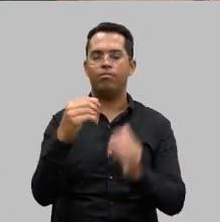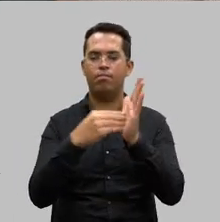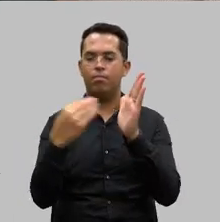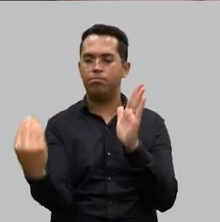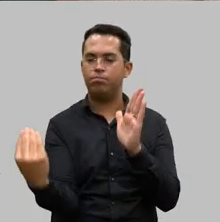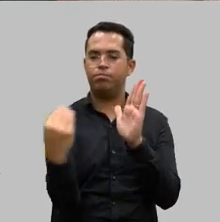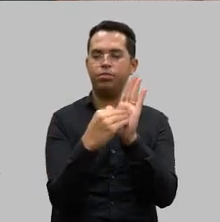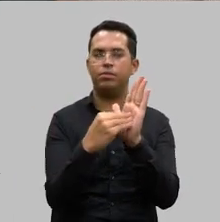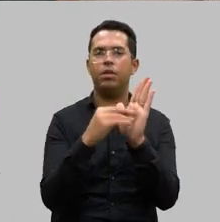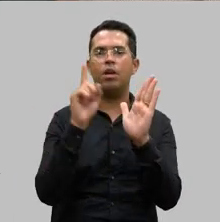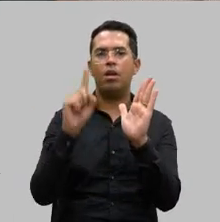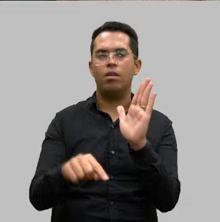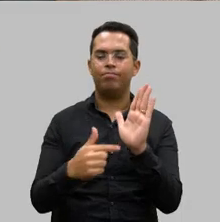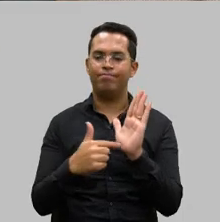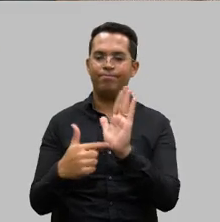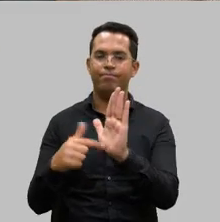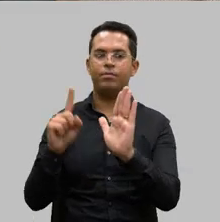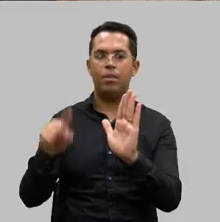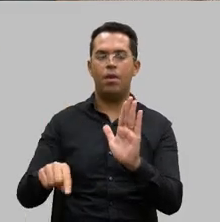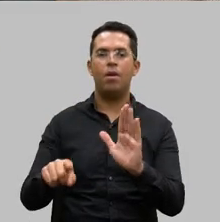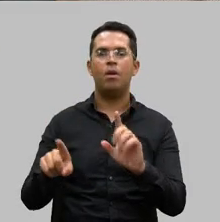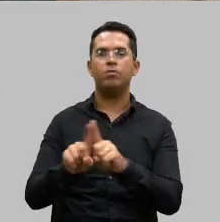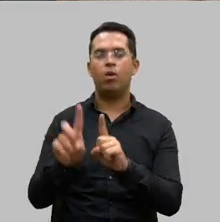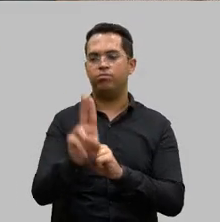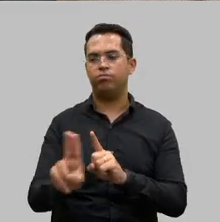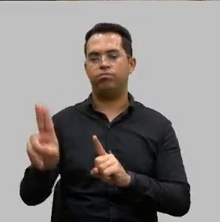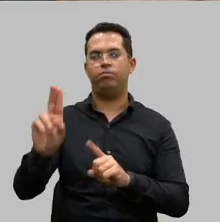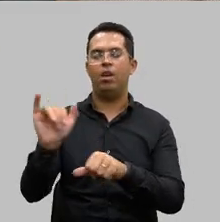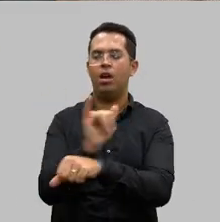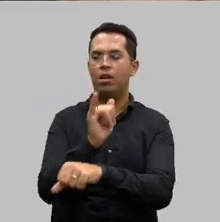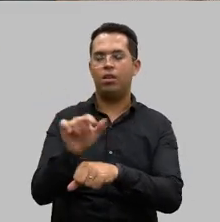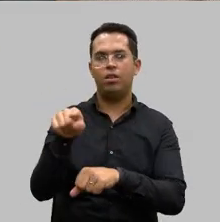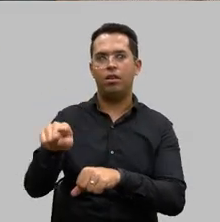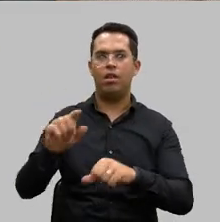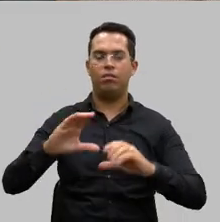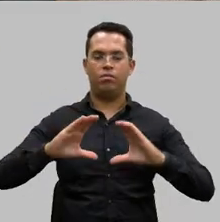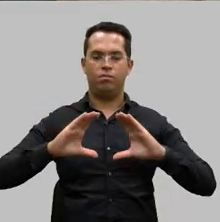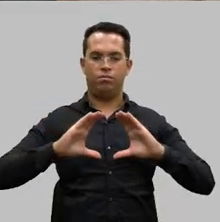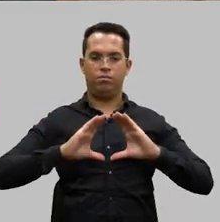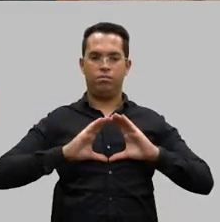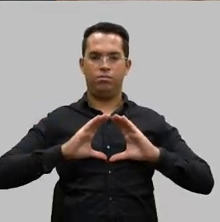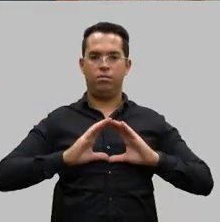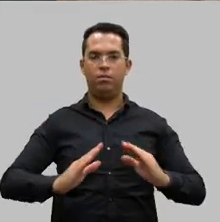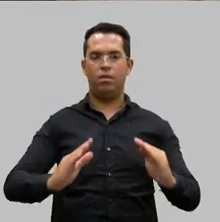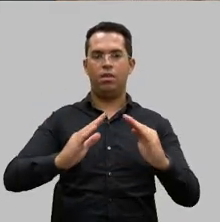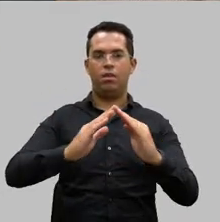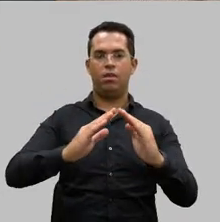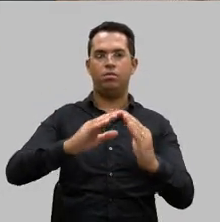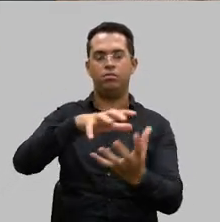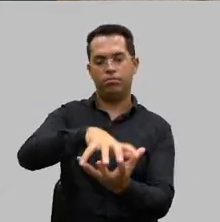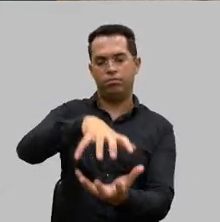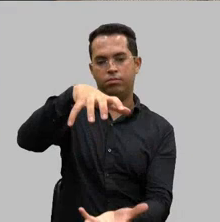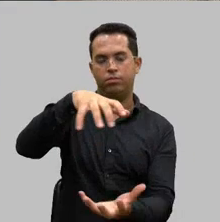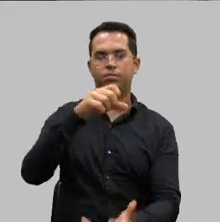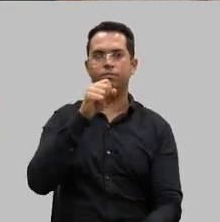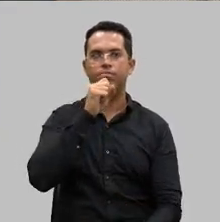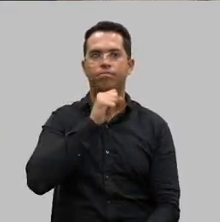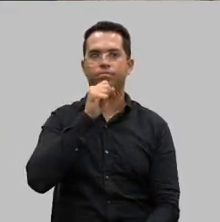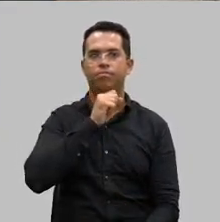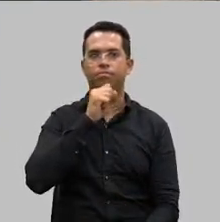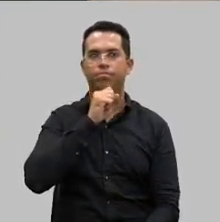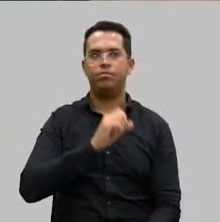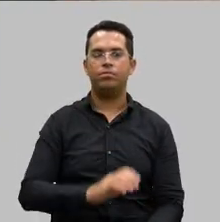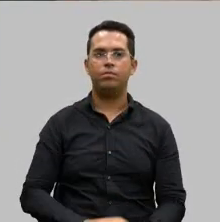recurso direto paraas rapaz e pros lares de idosos porque o que que acontece os deputados passam as